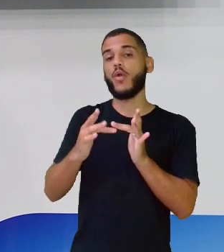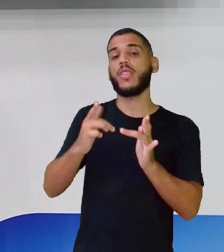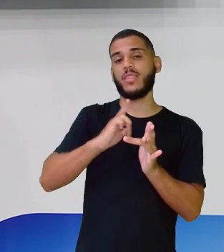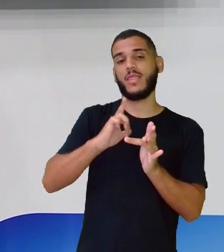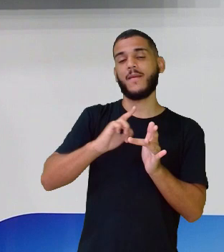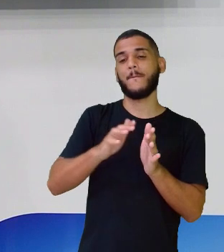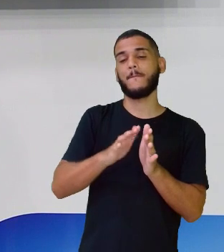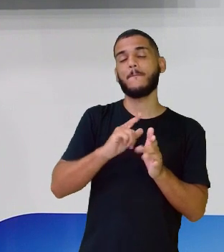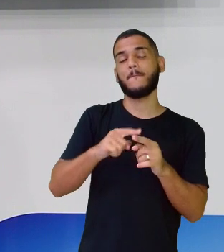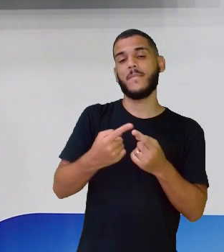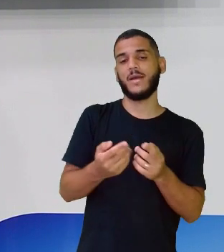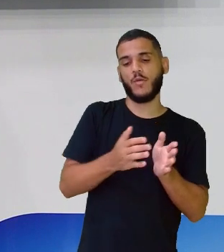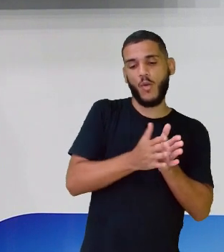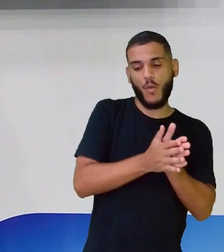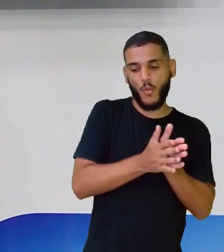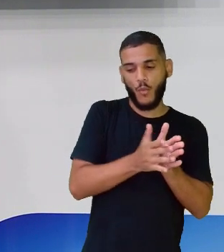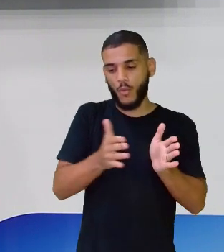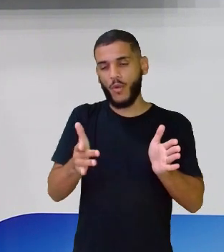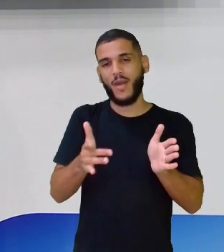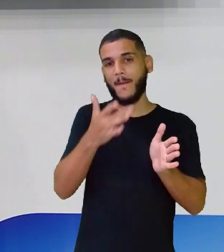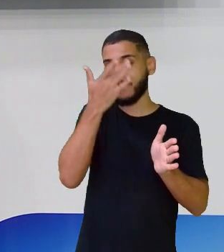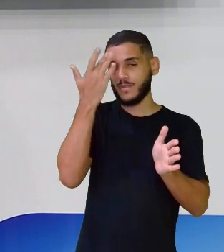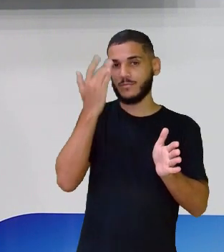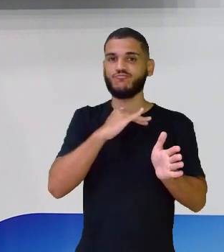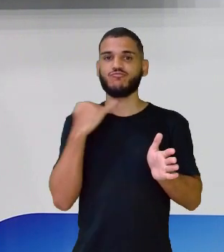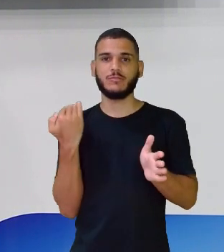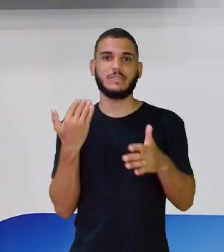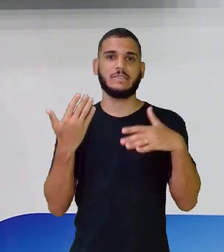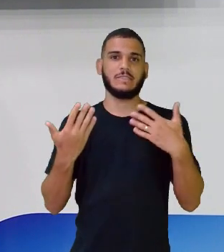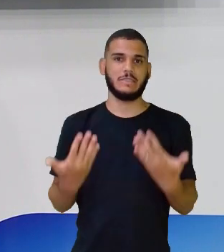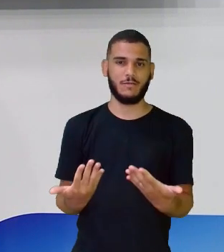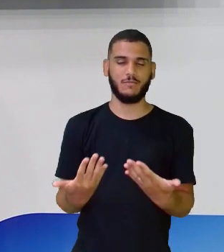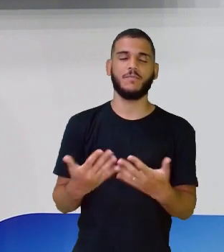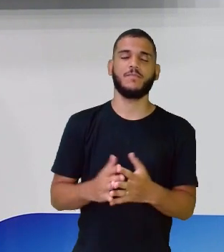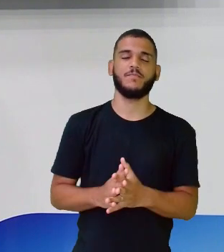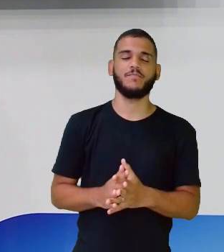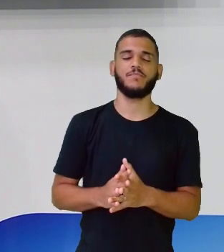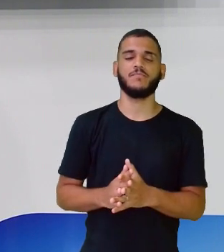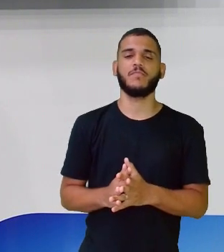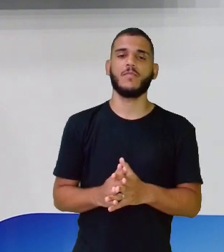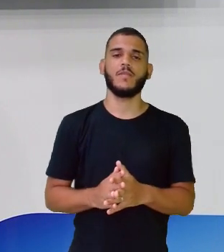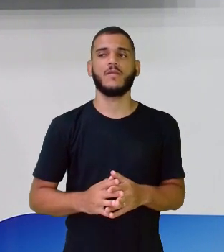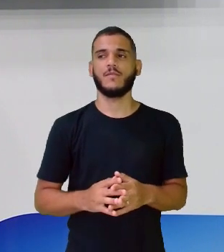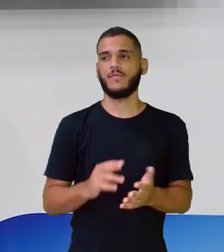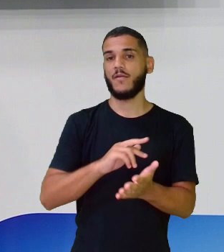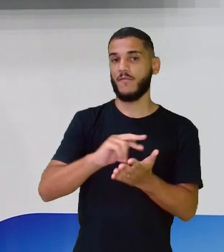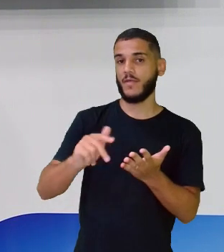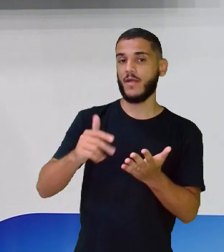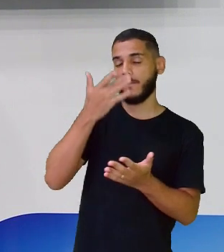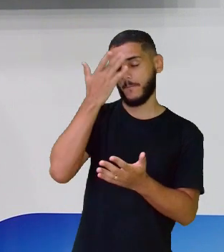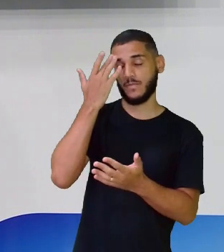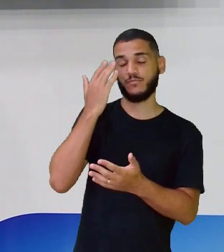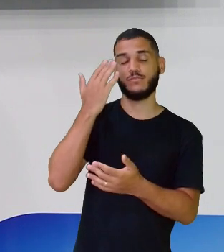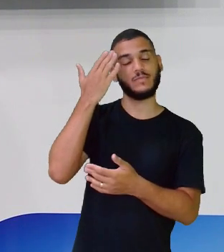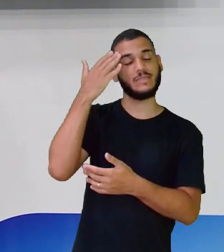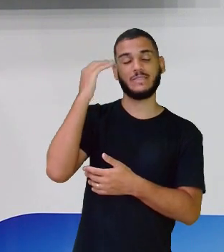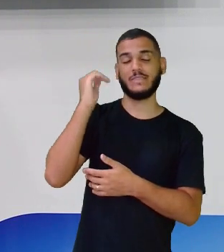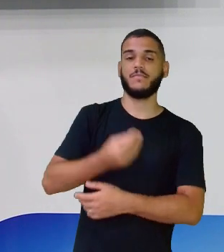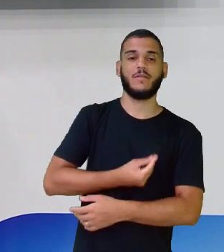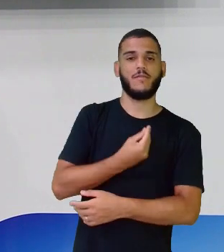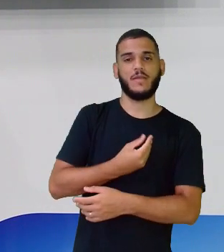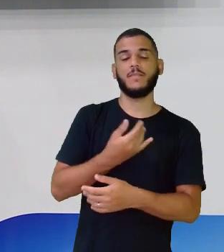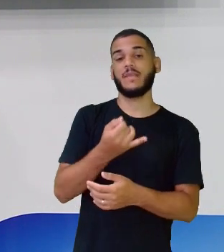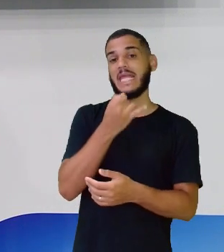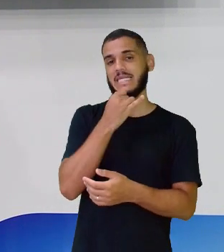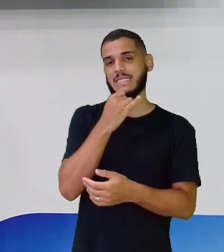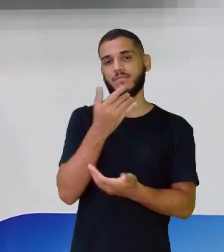E alguma curiosidade que o público, aí, as pessoas não sabem da sua vida. Bom, no caso de morte, como eu falei,